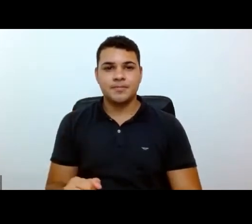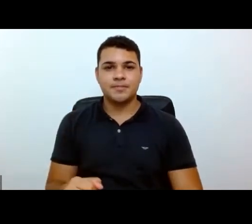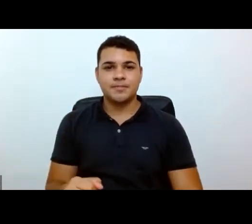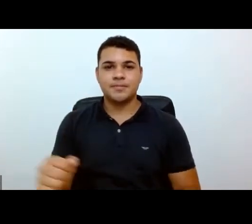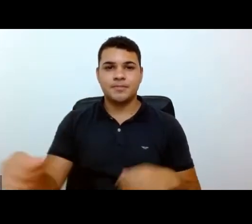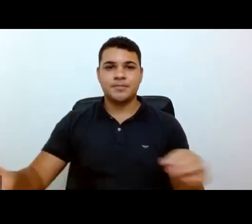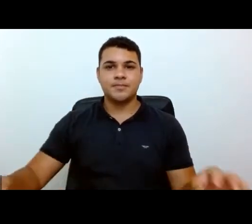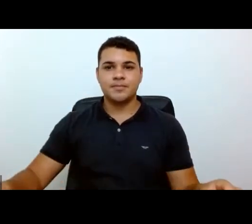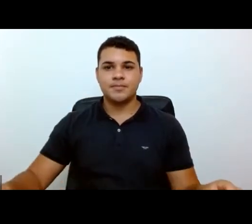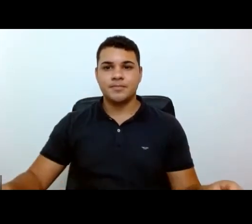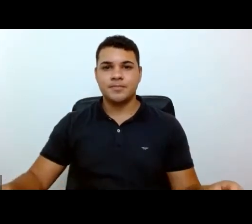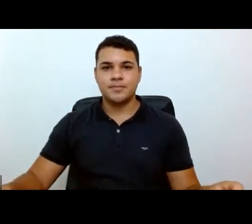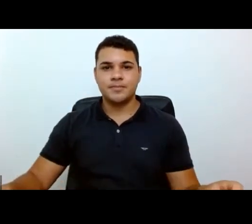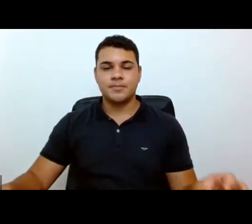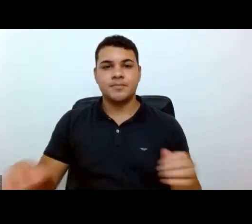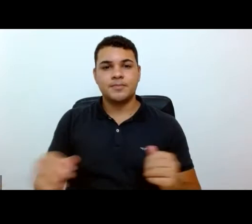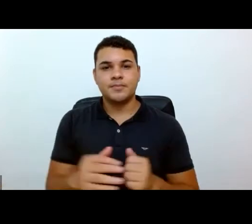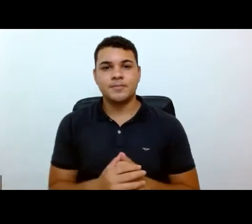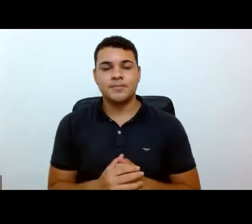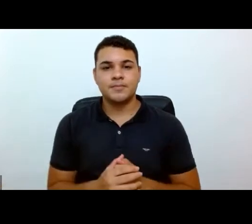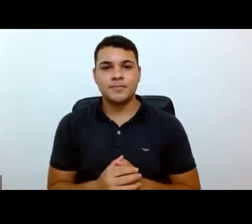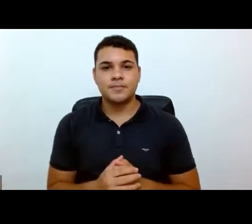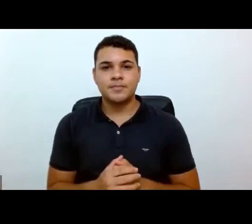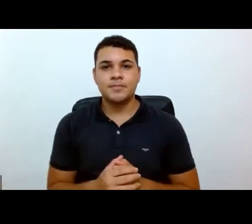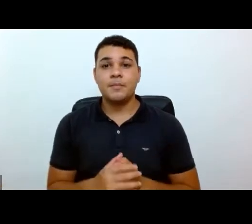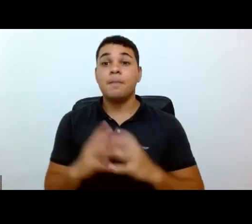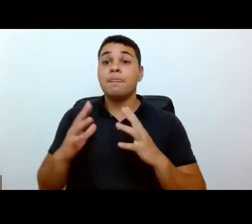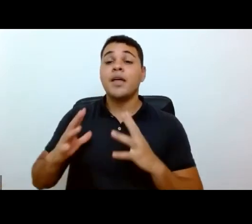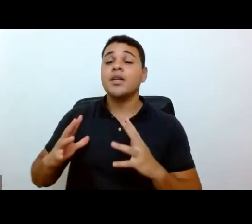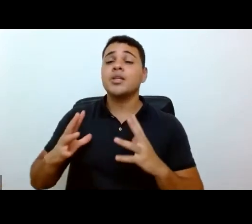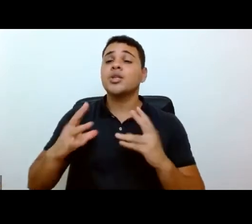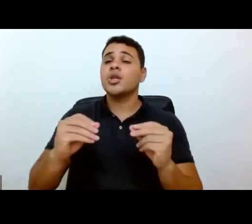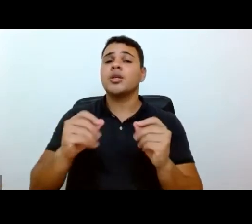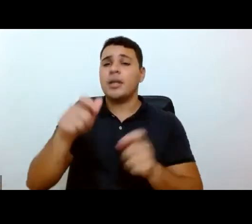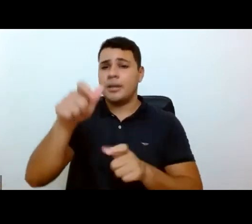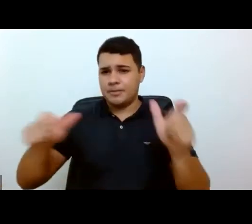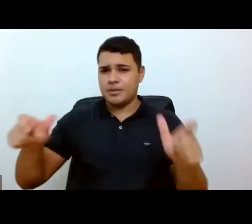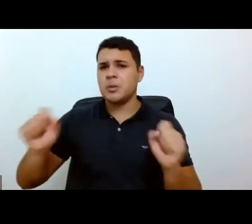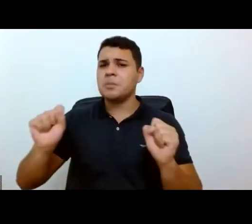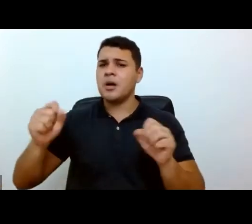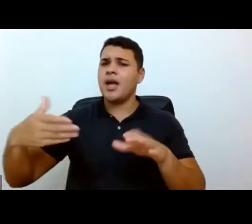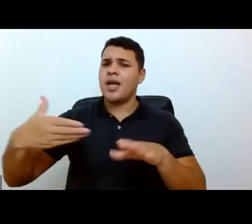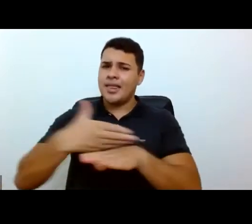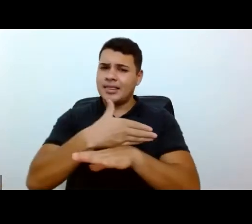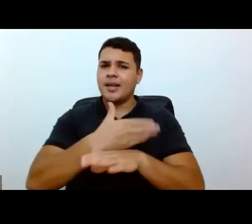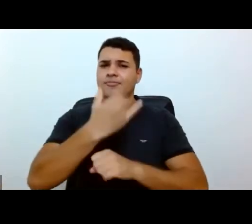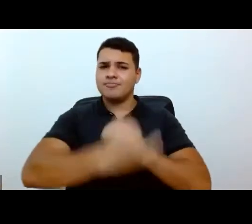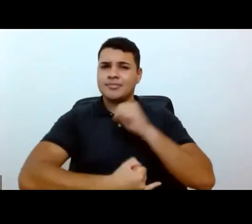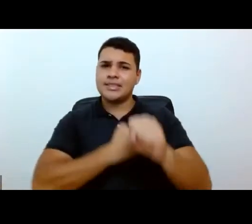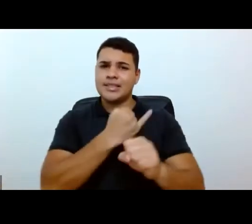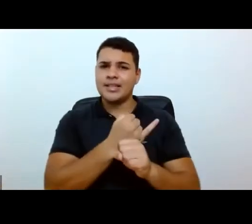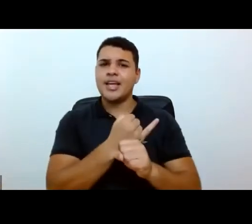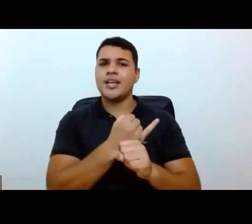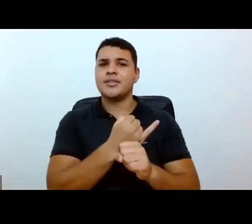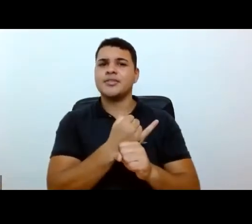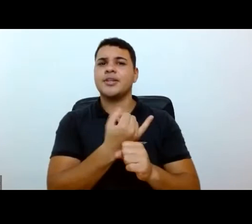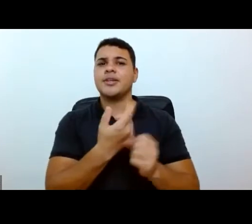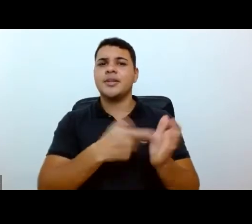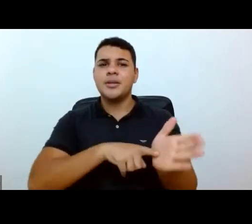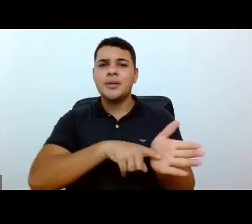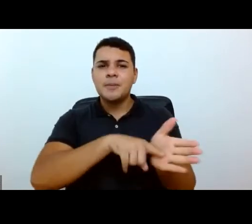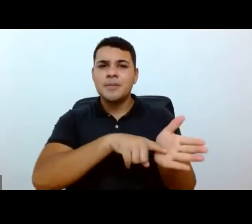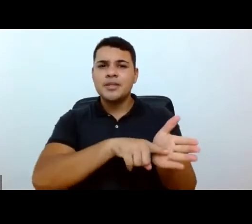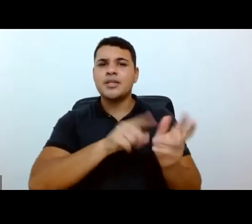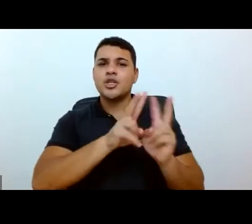Do bioma cerrado. E todas as pessoas que vão olhar na internet vão falar e ver que o cerrado, principalmente